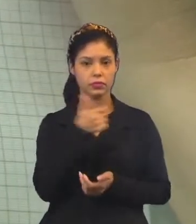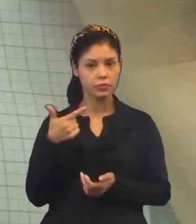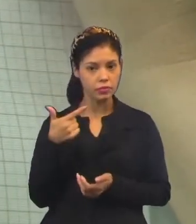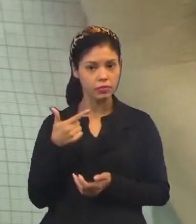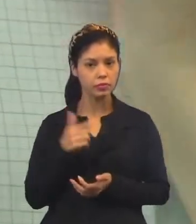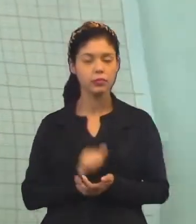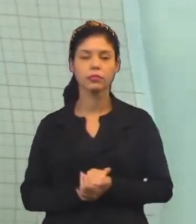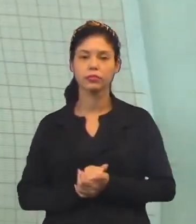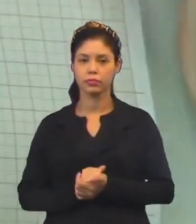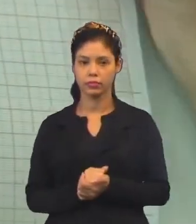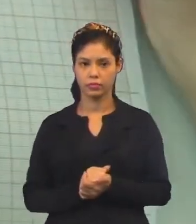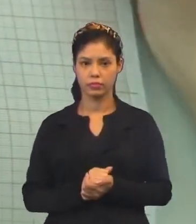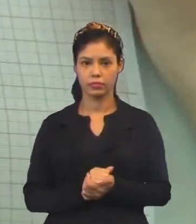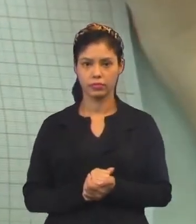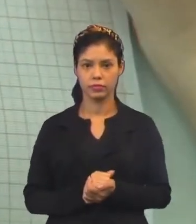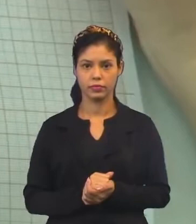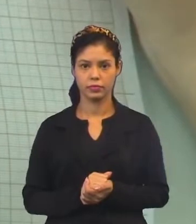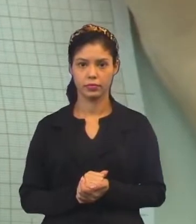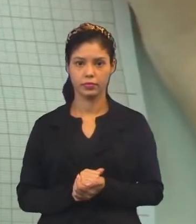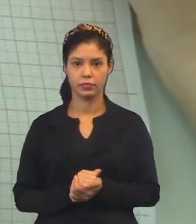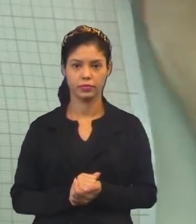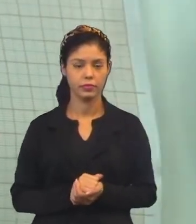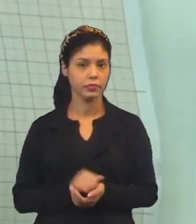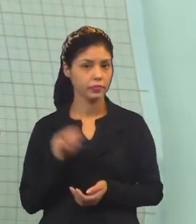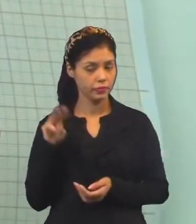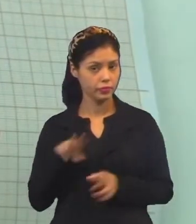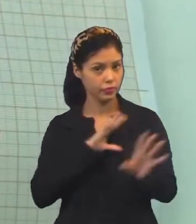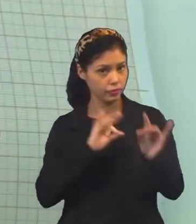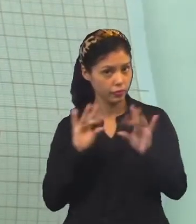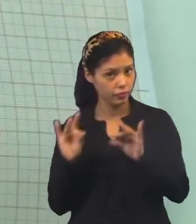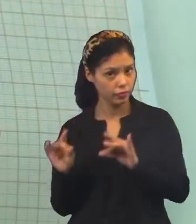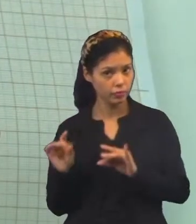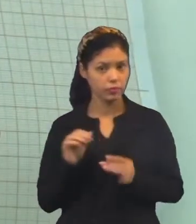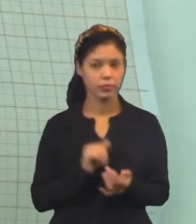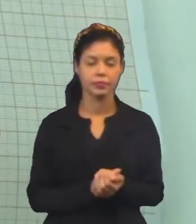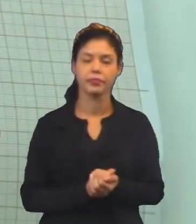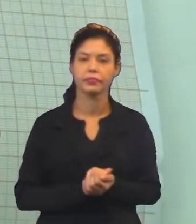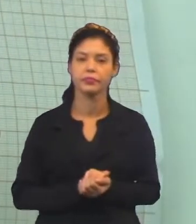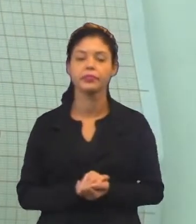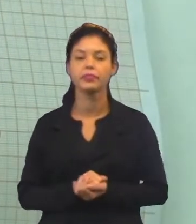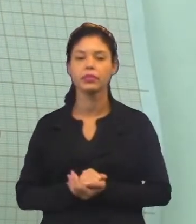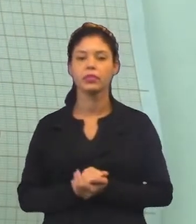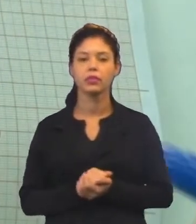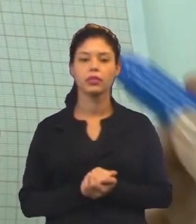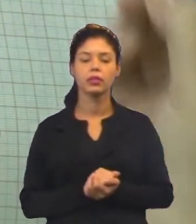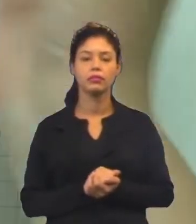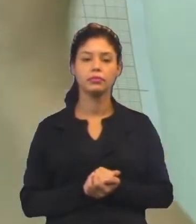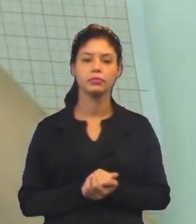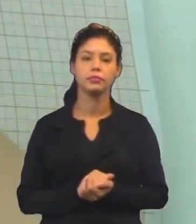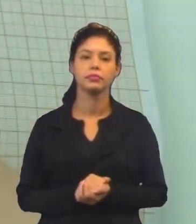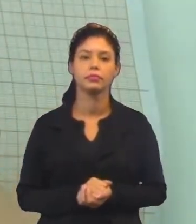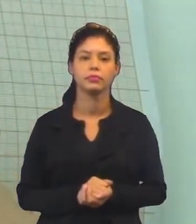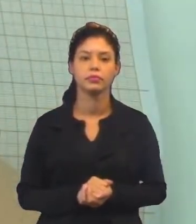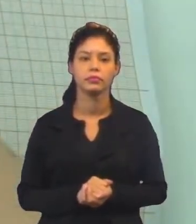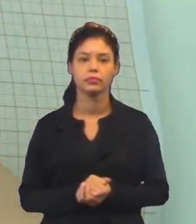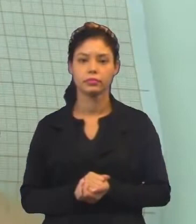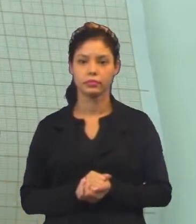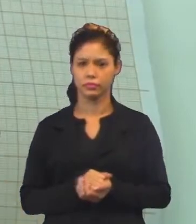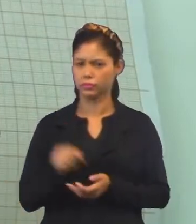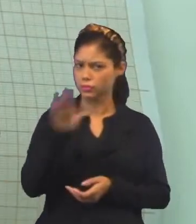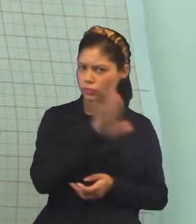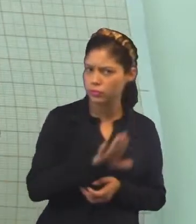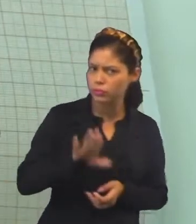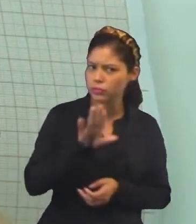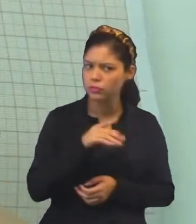é 12. 12 metros, tá? Cada um nós vamos dizer que tem 1 metro. E a área